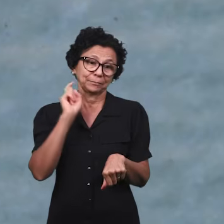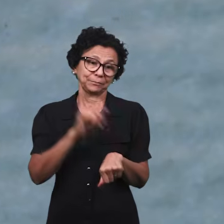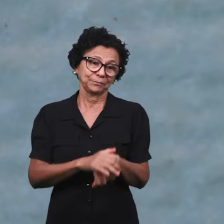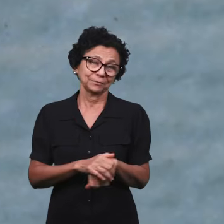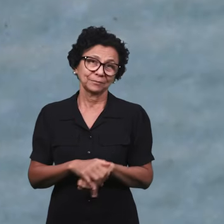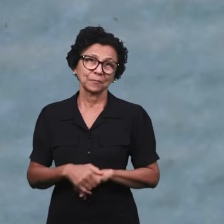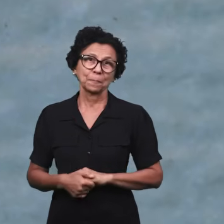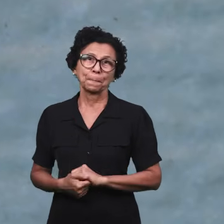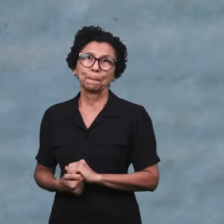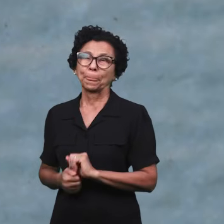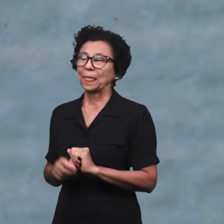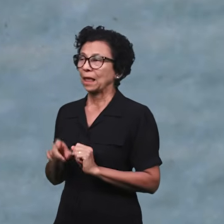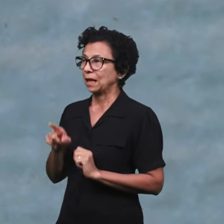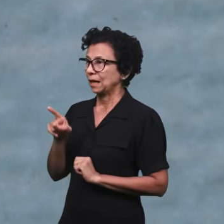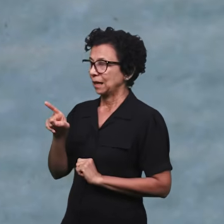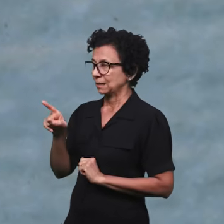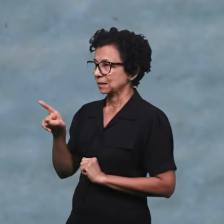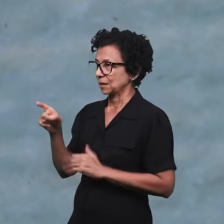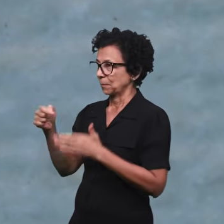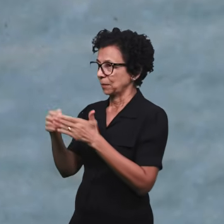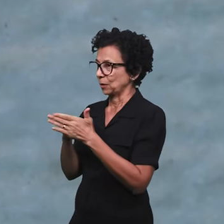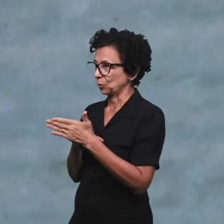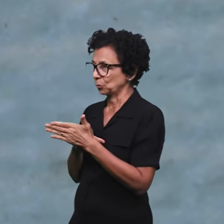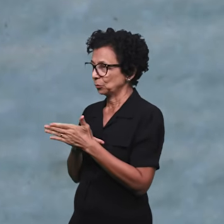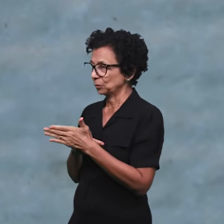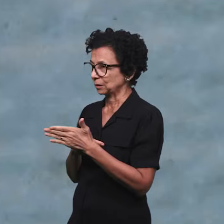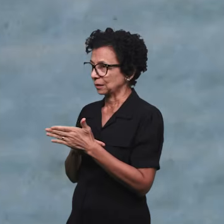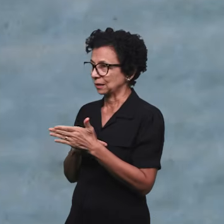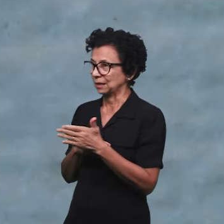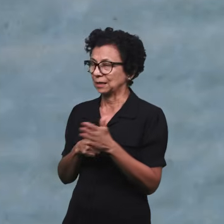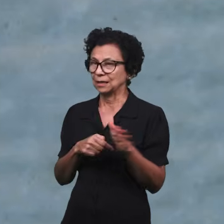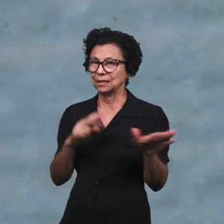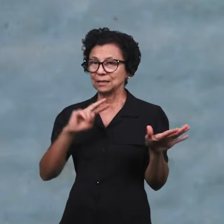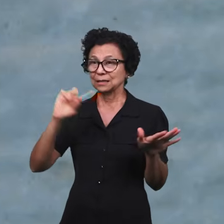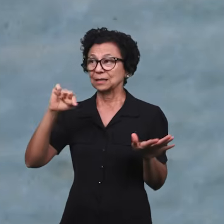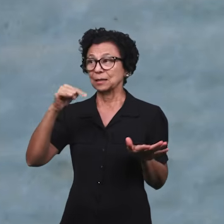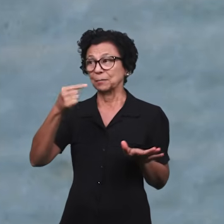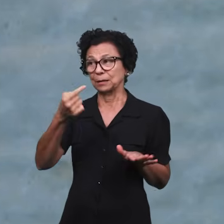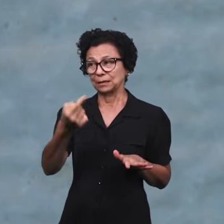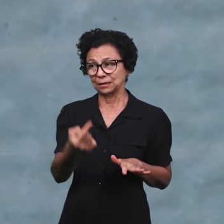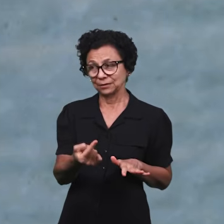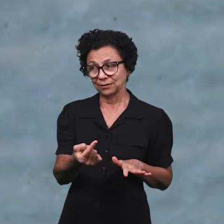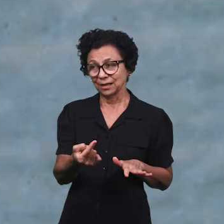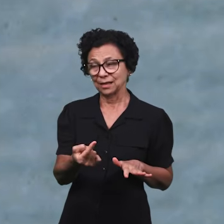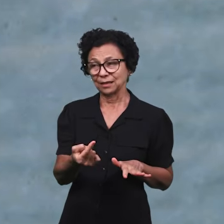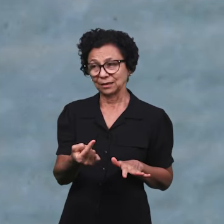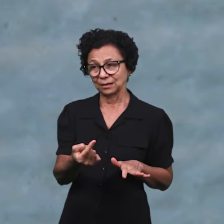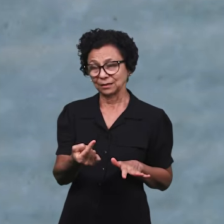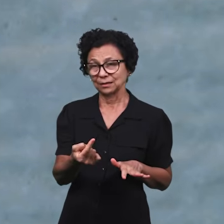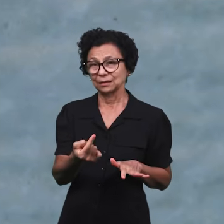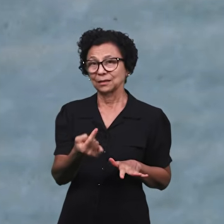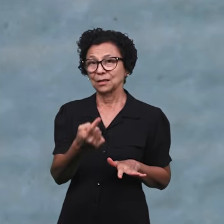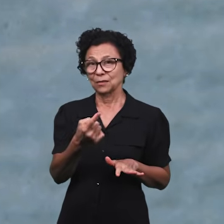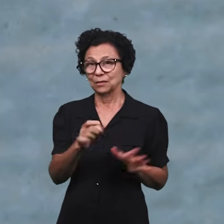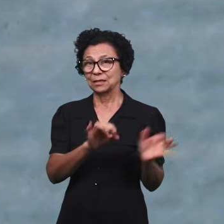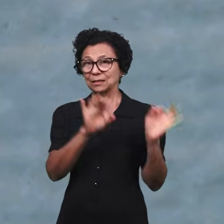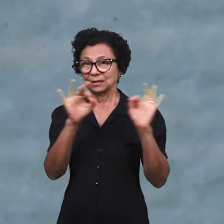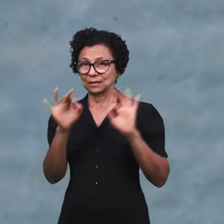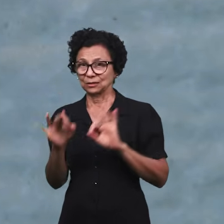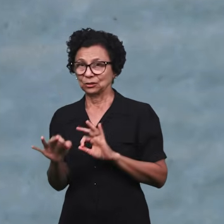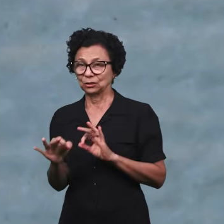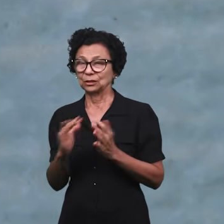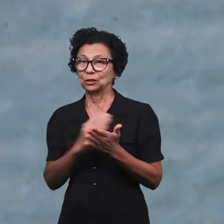Essa pergunta que você fez agora vai ficar para a semana que vem. Então você que está nos assistindo já sabe, a gente começa com